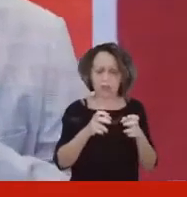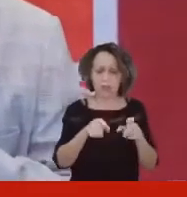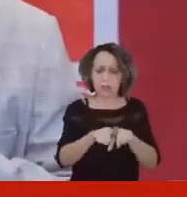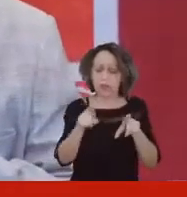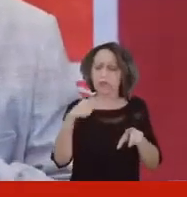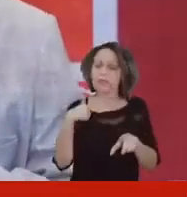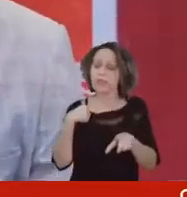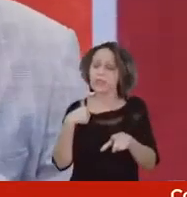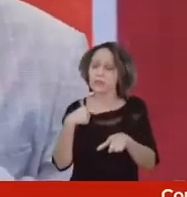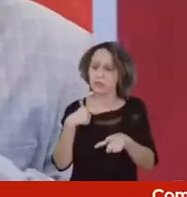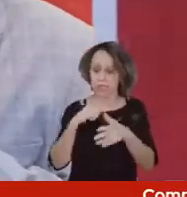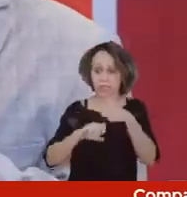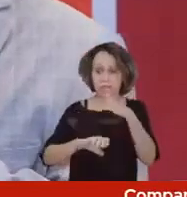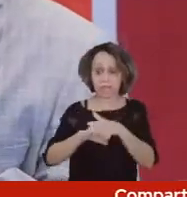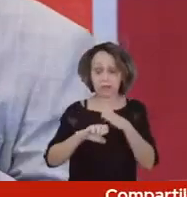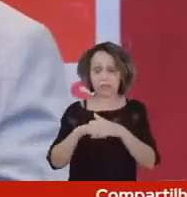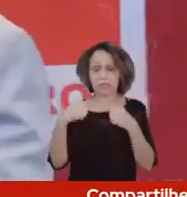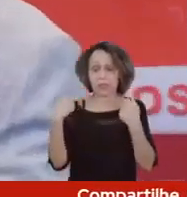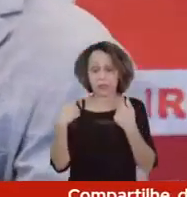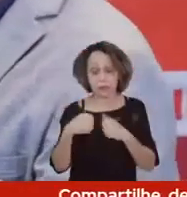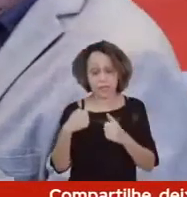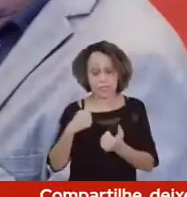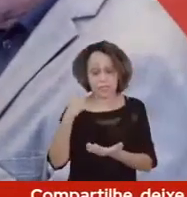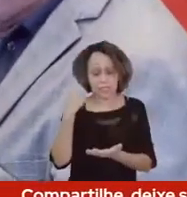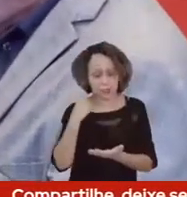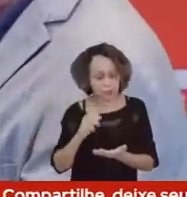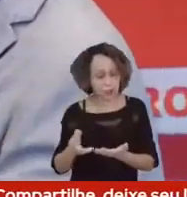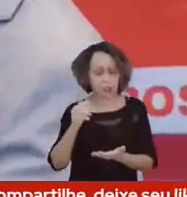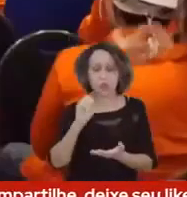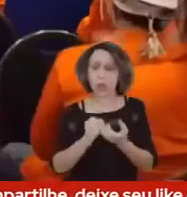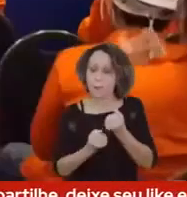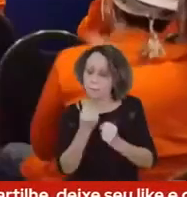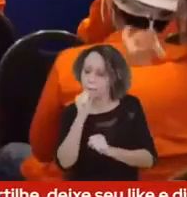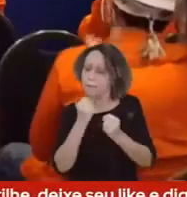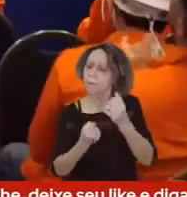trabalhador não tem culpa, o Brasil não tem culpa e a Petrobras não tem culpa.